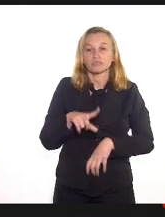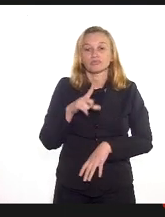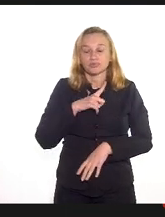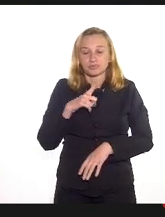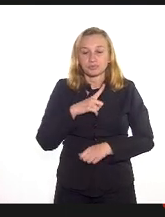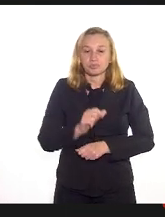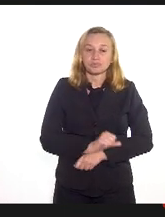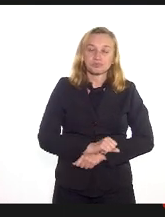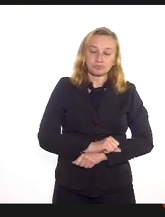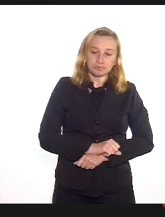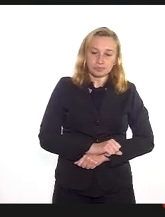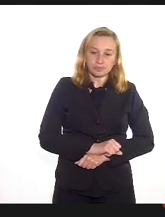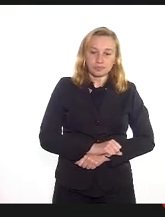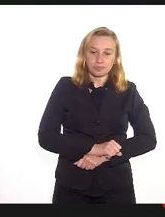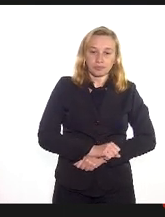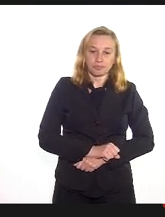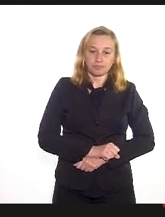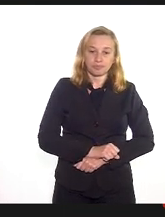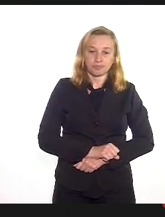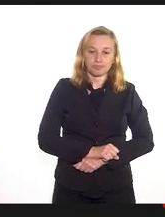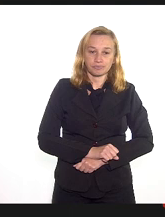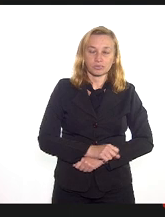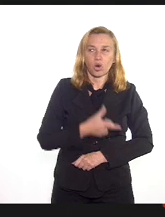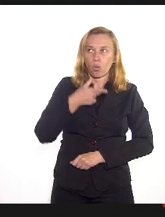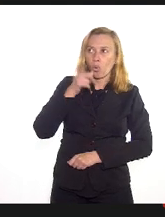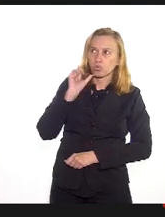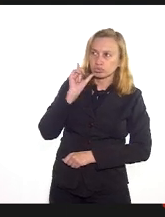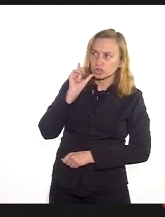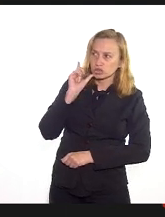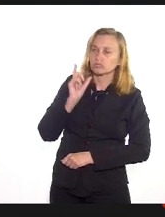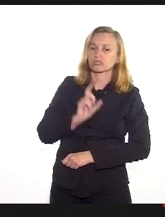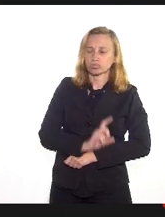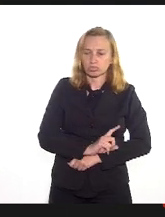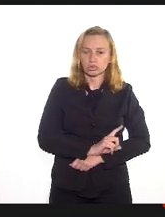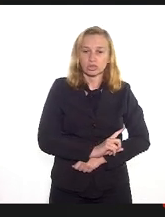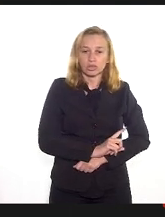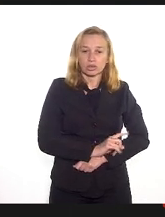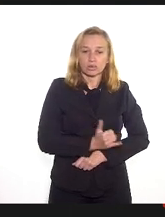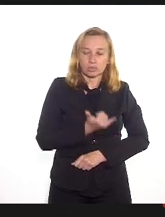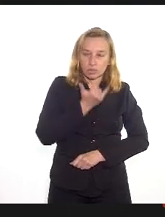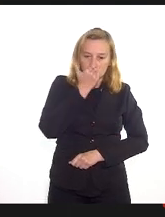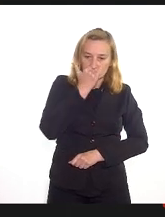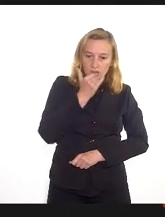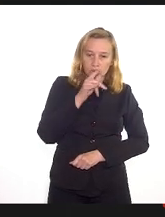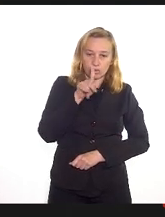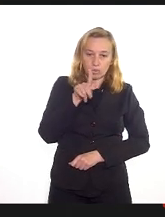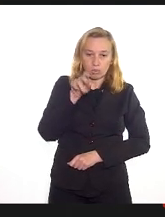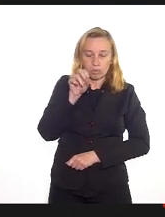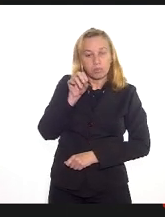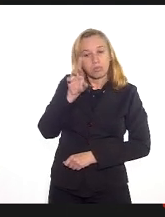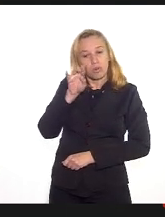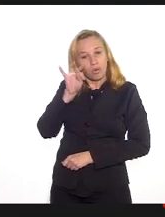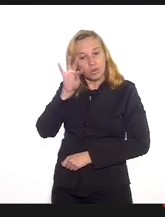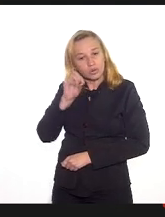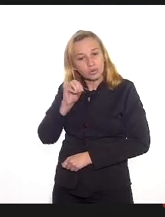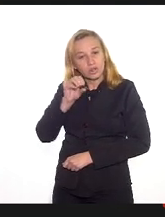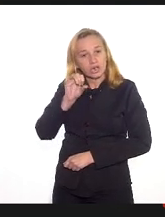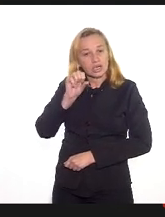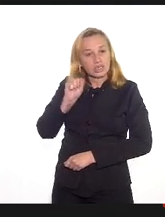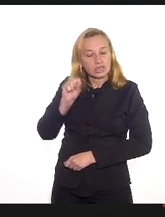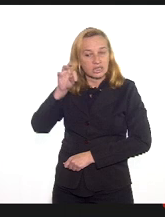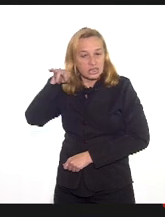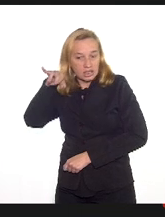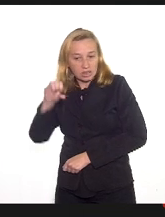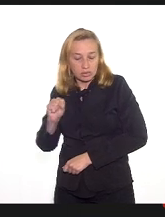tivemos, nesse fim de semana, ontem precisamente, um acidente no Porto de Santos, que poderia ter causado um